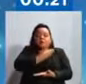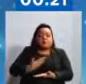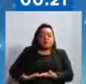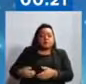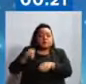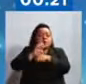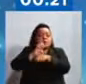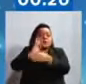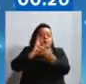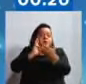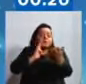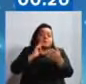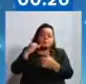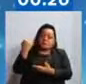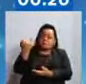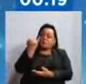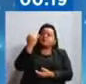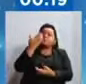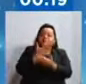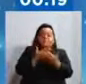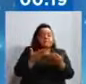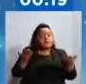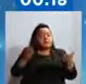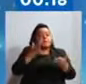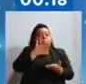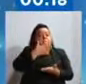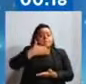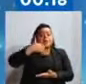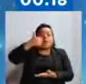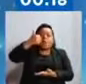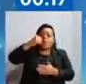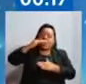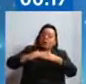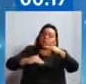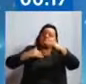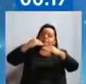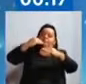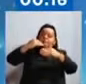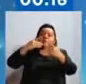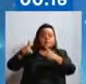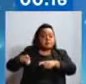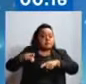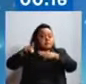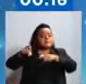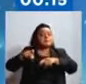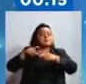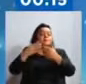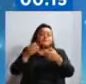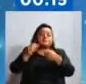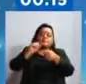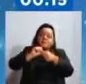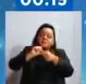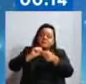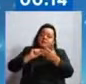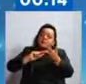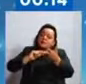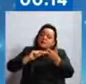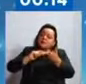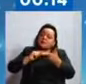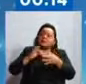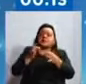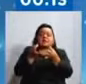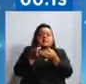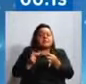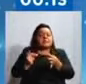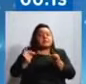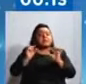para você melhorar, desenvolver a agricultura. São ações simples. Assim, nós vamos